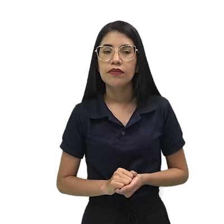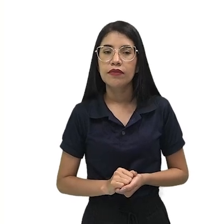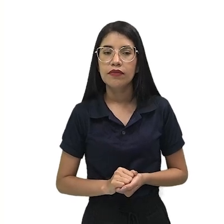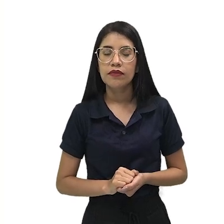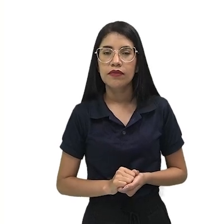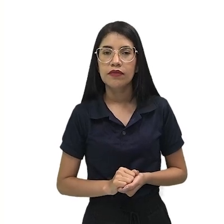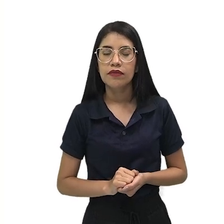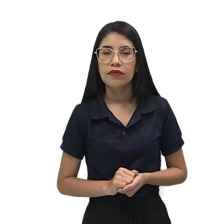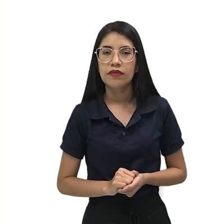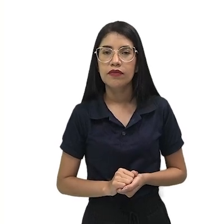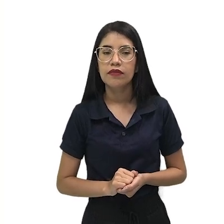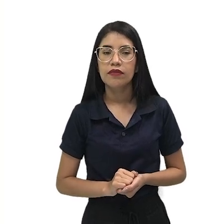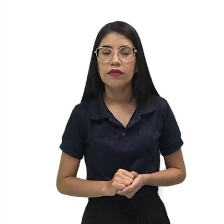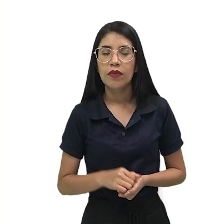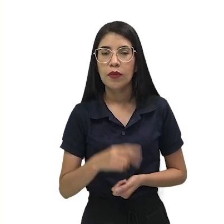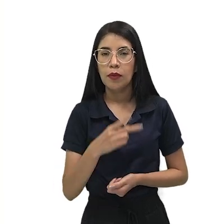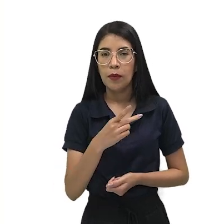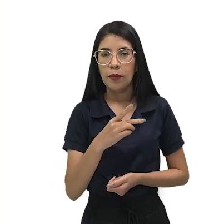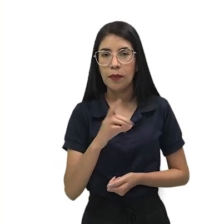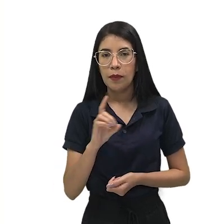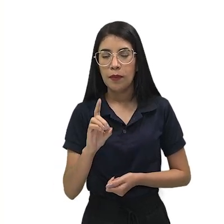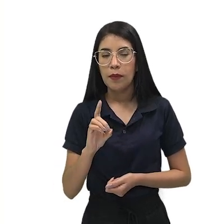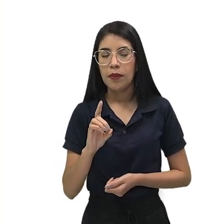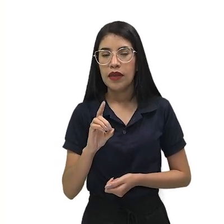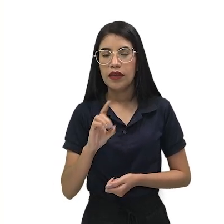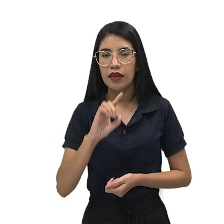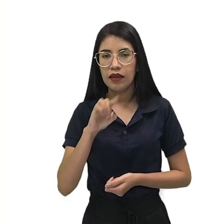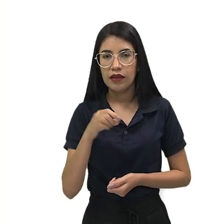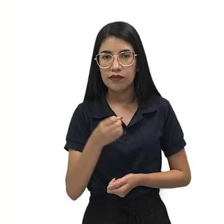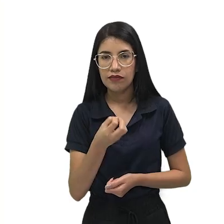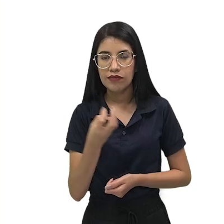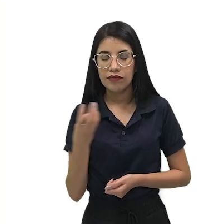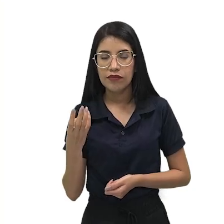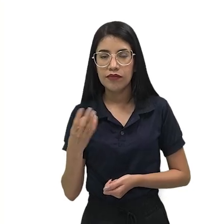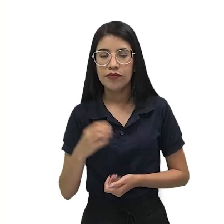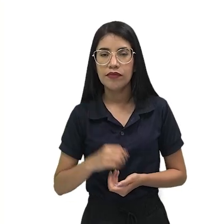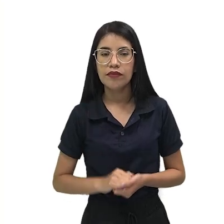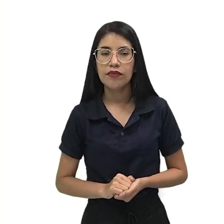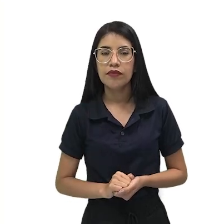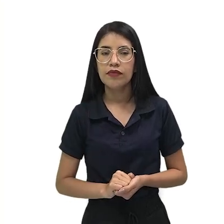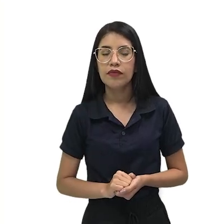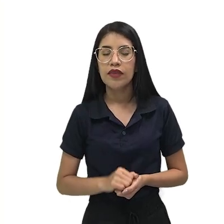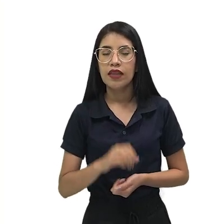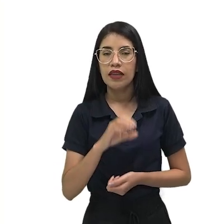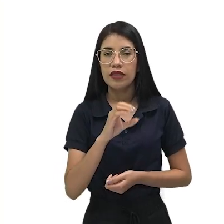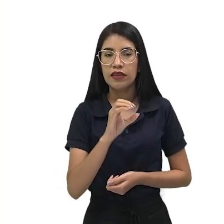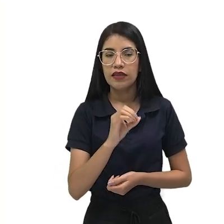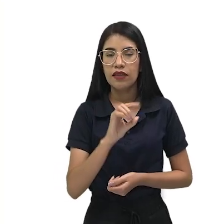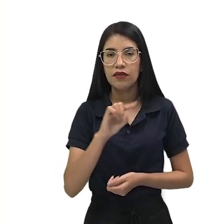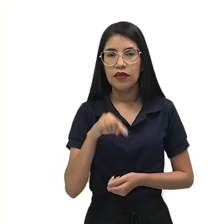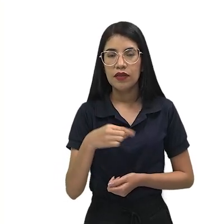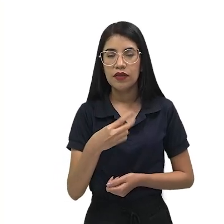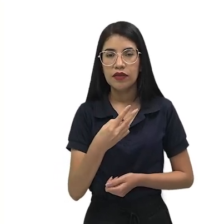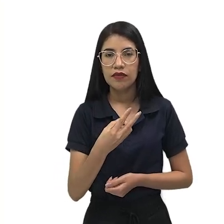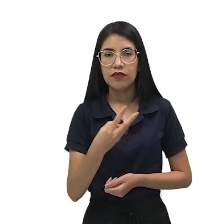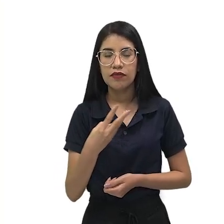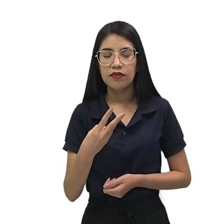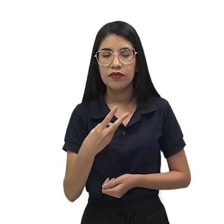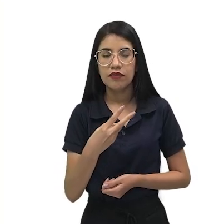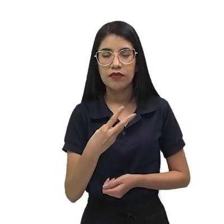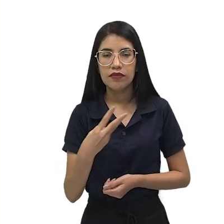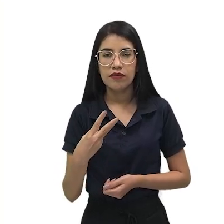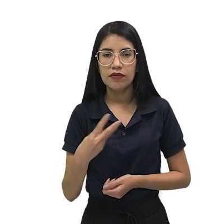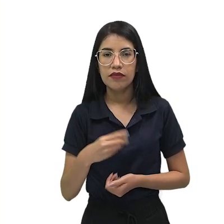Parte decimal, que eu estou chamando de PD. 0, porque você tirou a parte inteira, né?